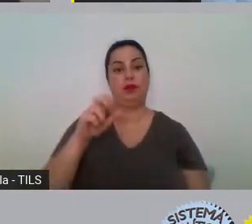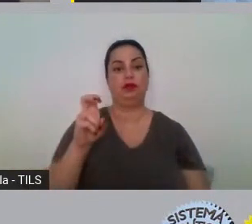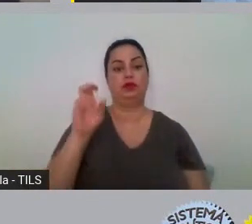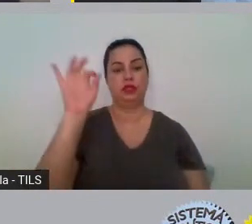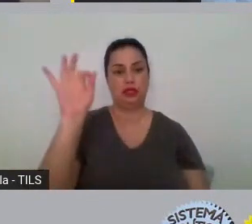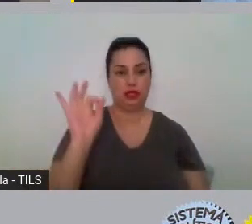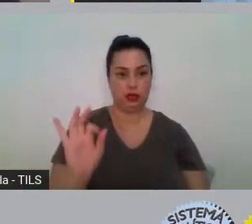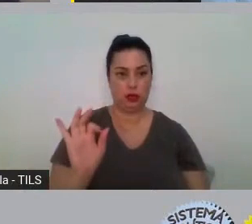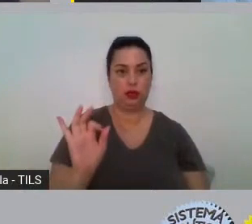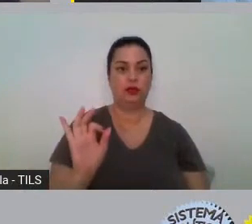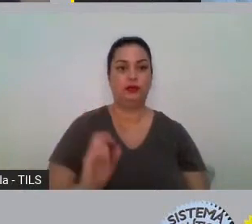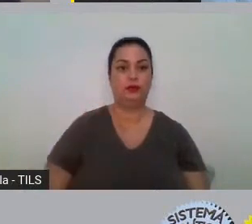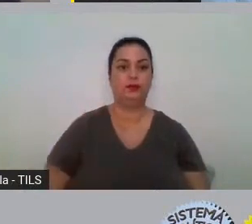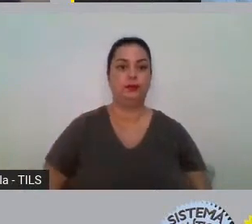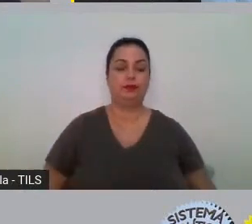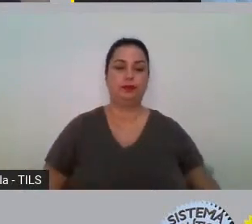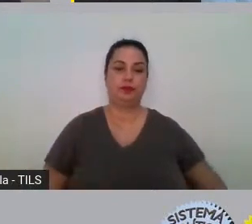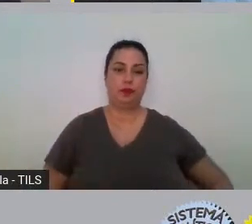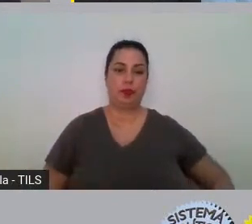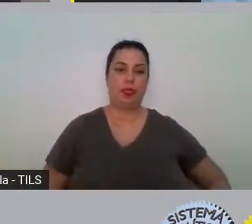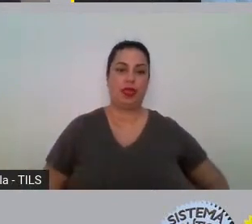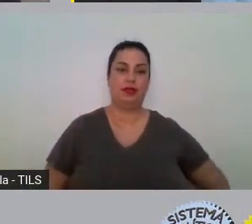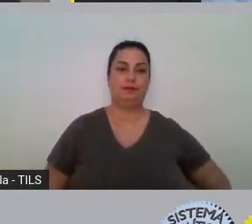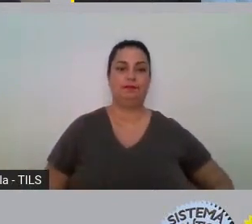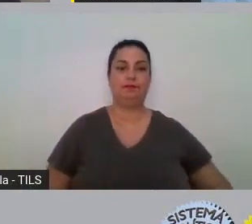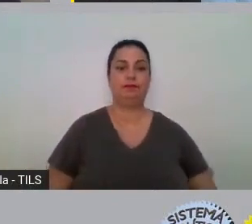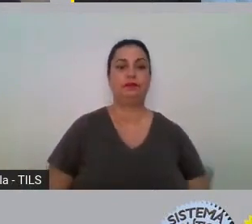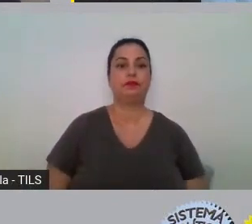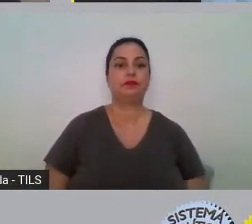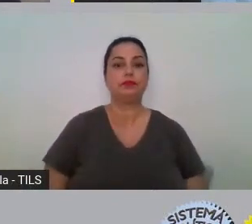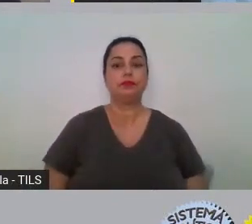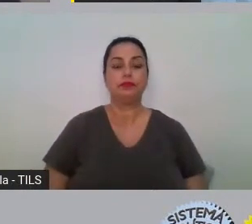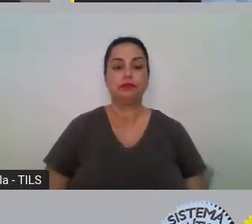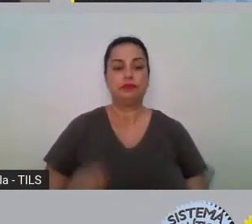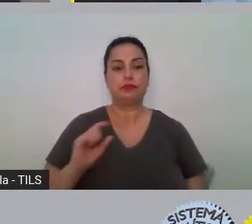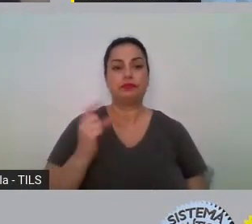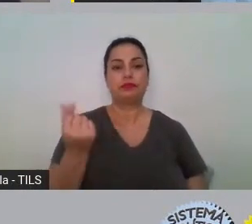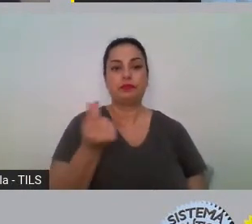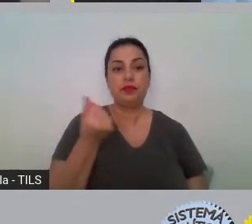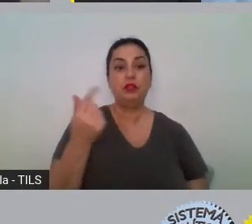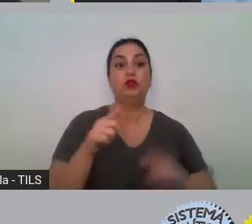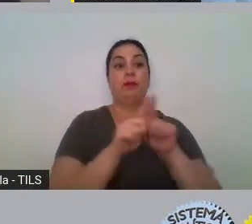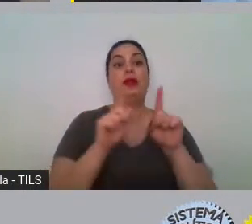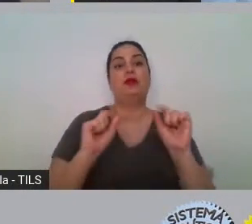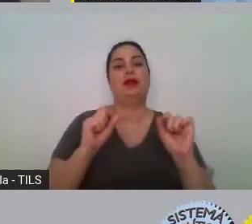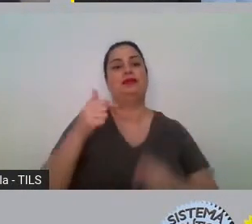de 70%. E esse caso aqui, eu vivenciei. Esse banco